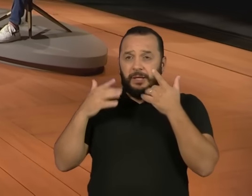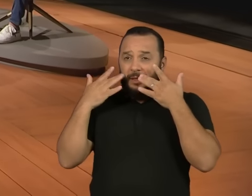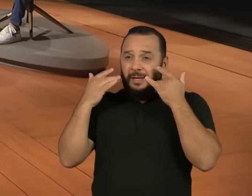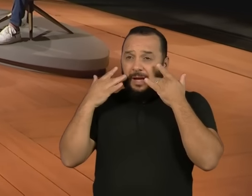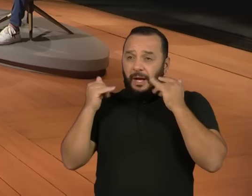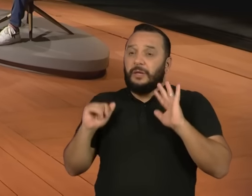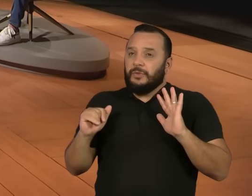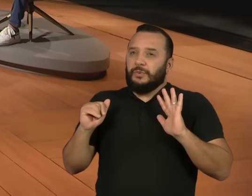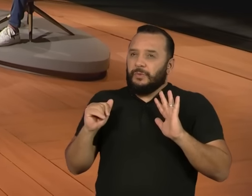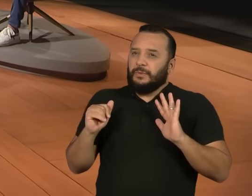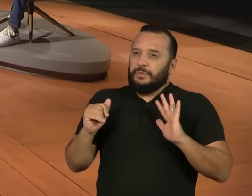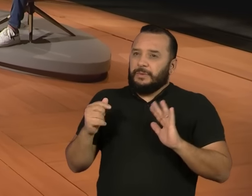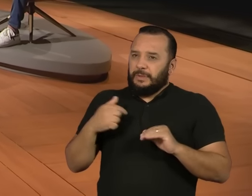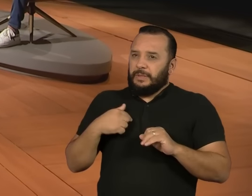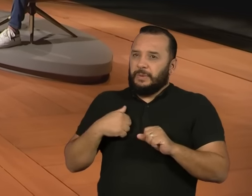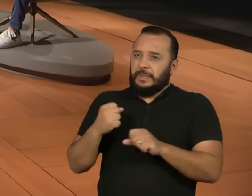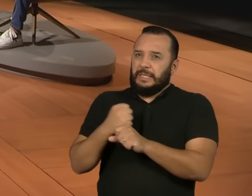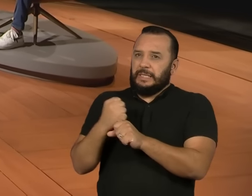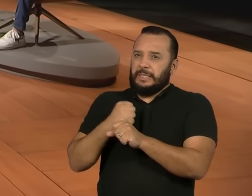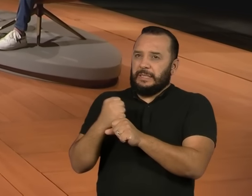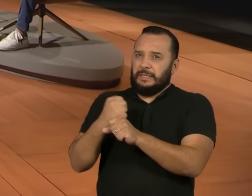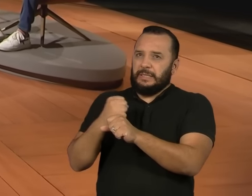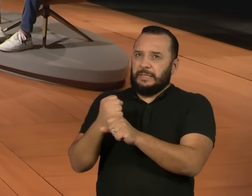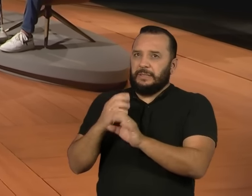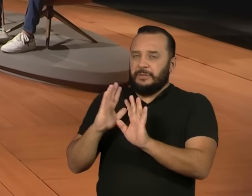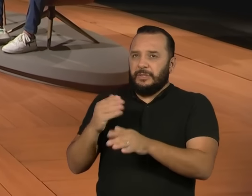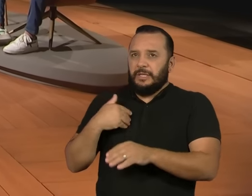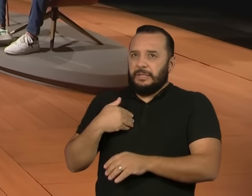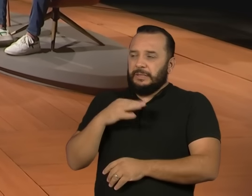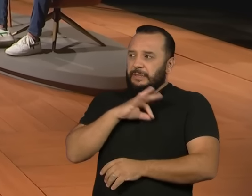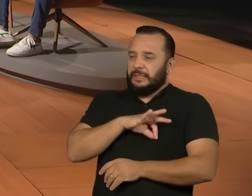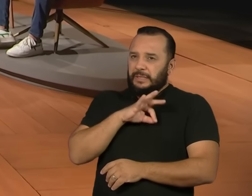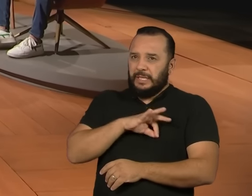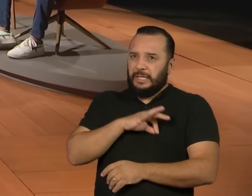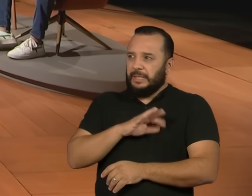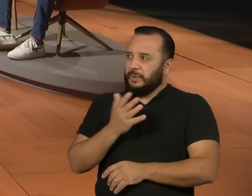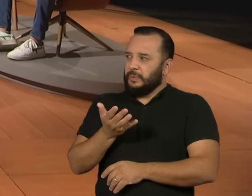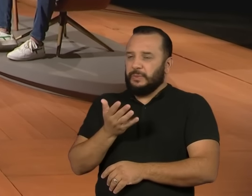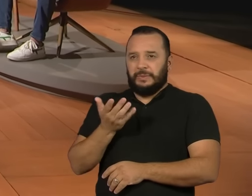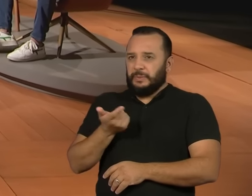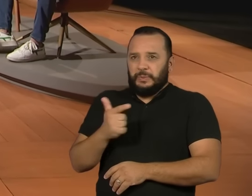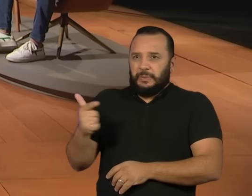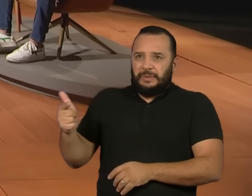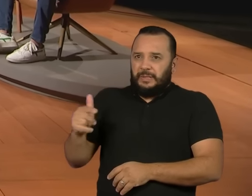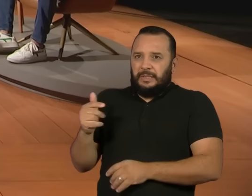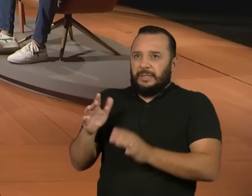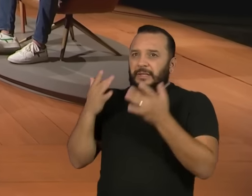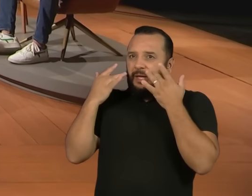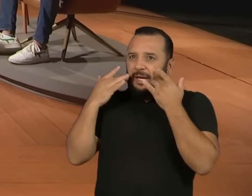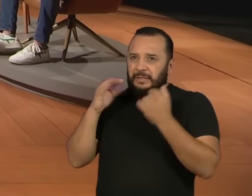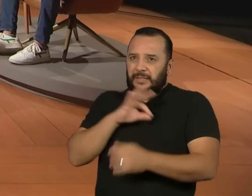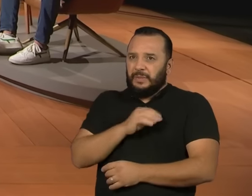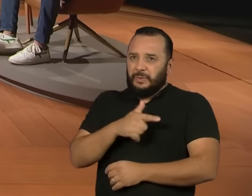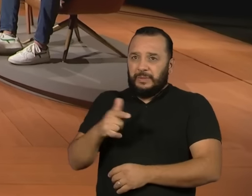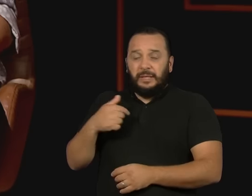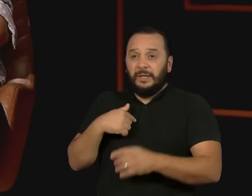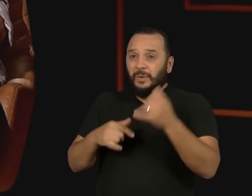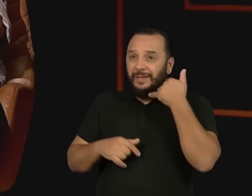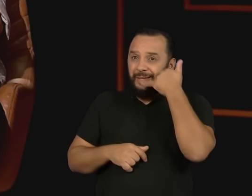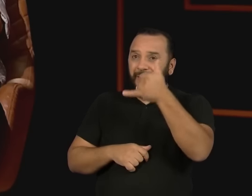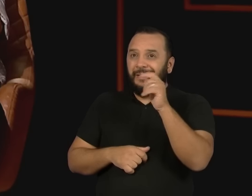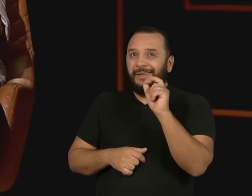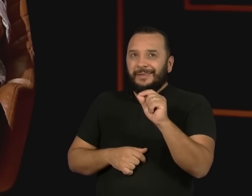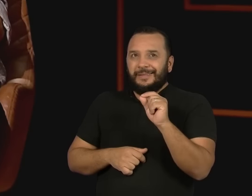tô muitos anos sem ganhar dinheiro suficiente para sair de casa, eu vou pensar em outras coisas para fazer. Eu lembro que eu cheguei a ligar